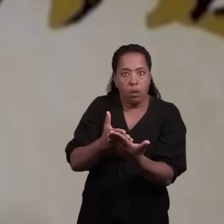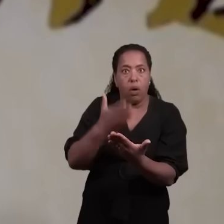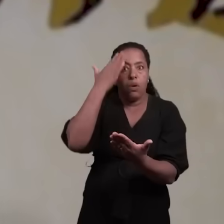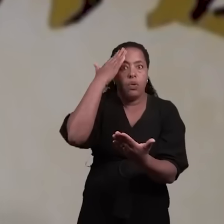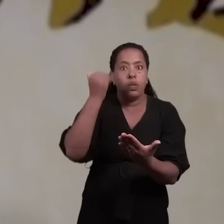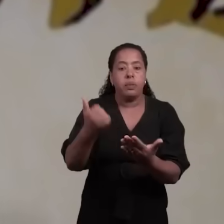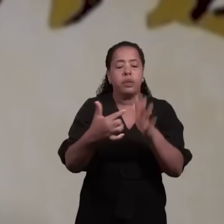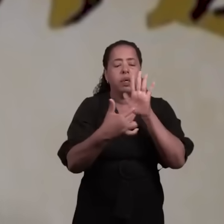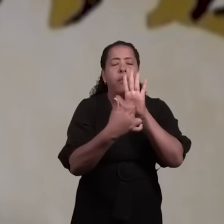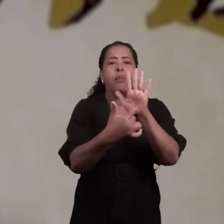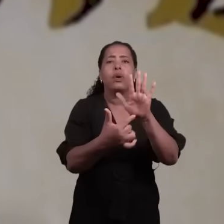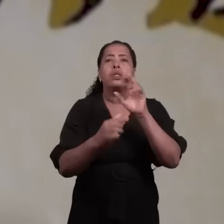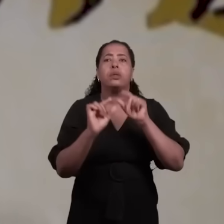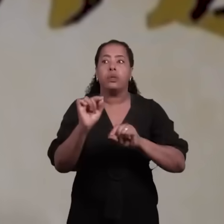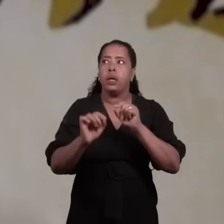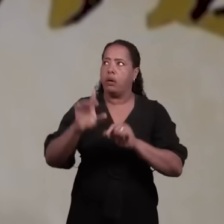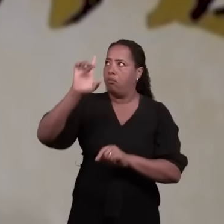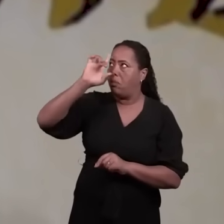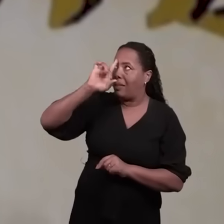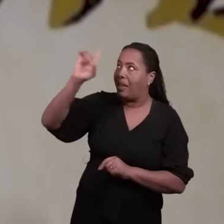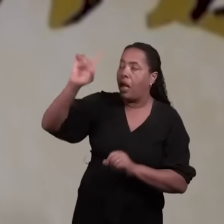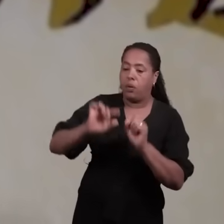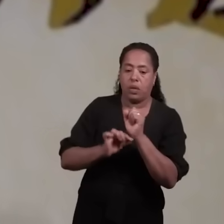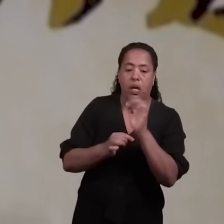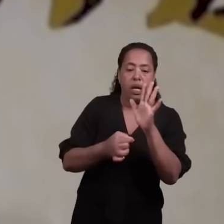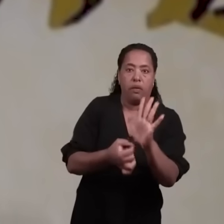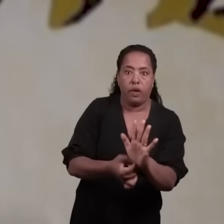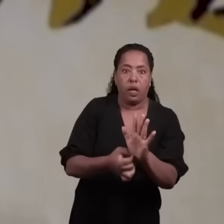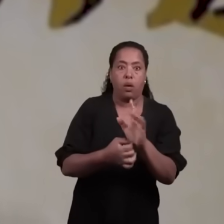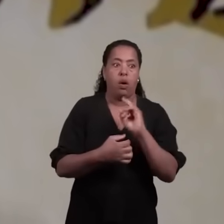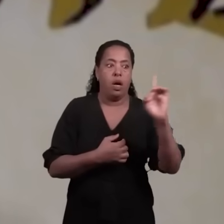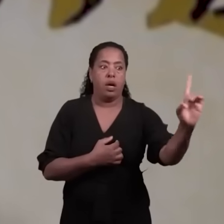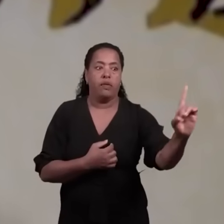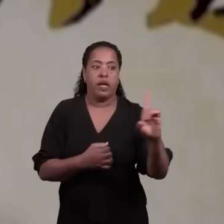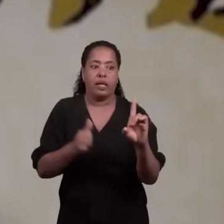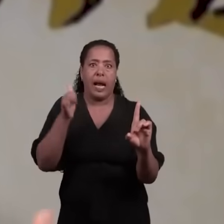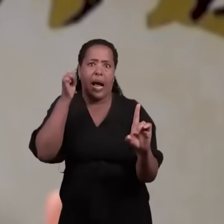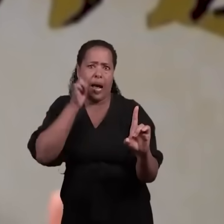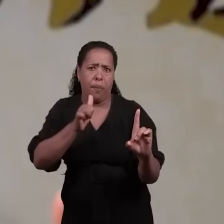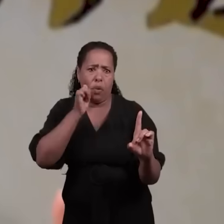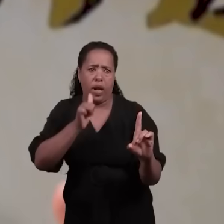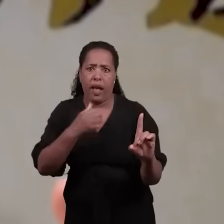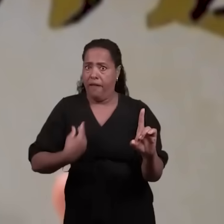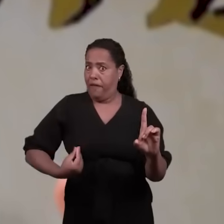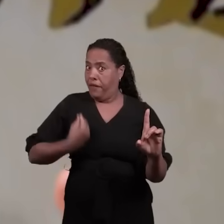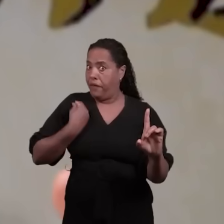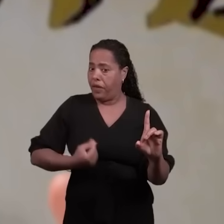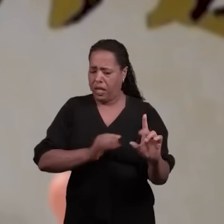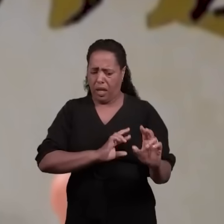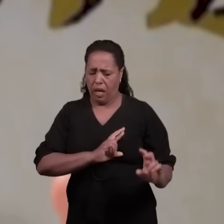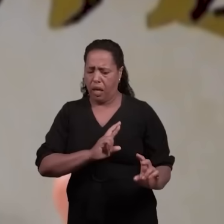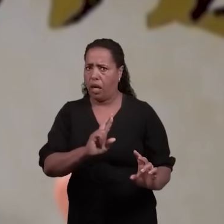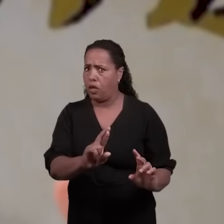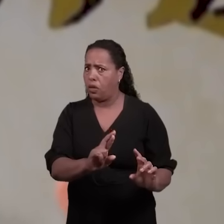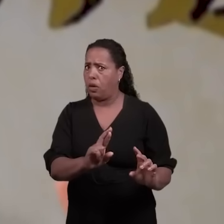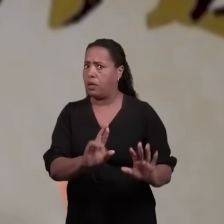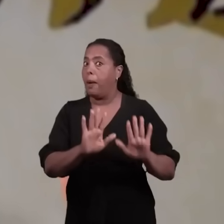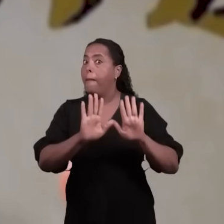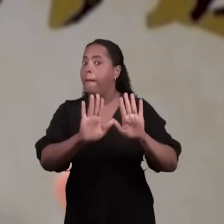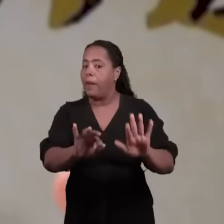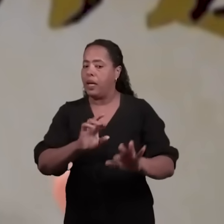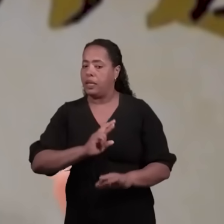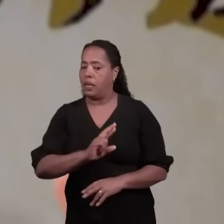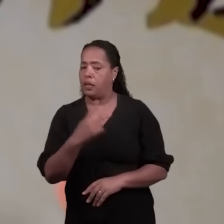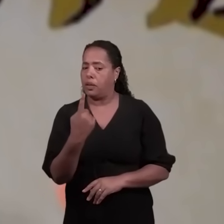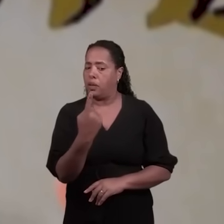palavra da sabedoria. E o Senhor disse assim, Deus está mostrando que vai entrar aqui uma mulher que ela é muito religiosa, mas